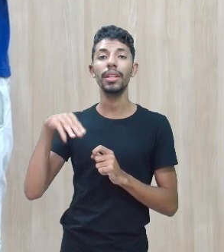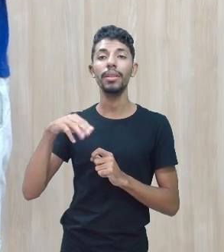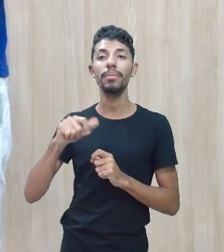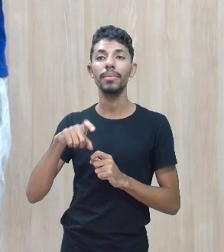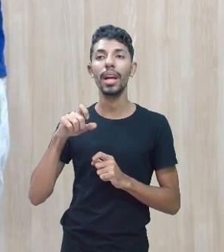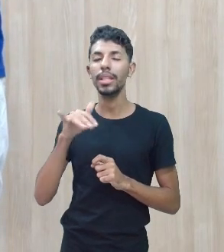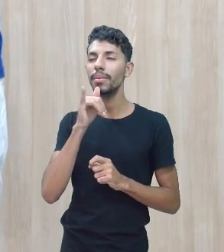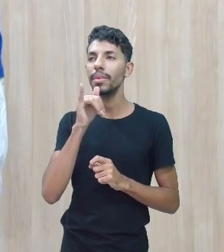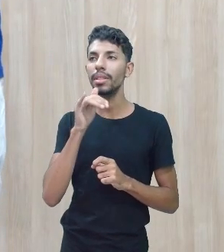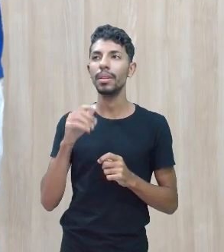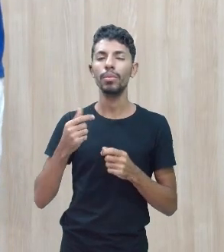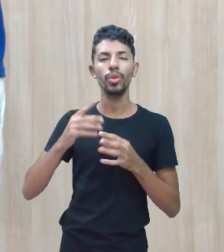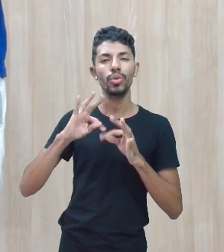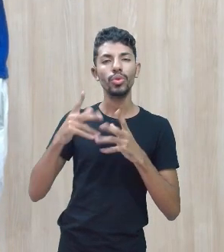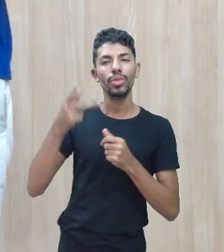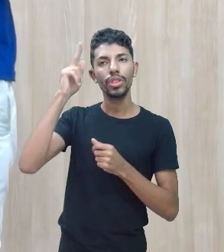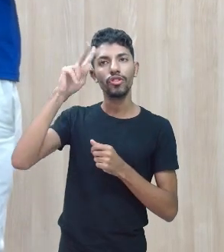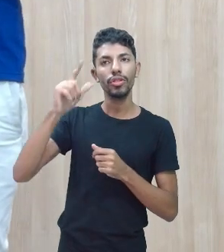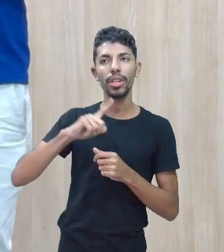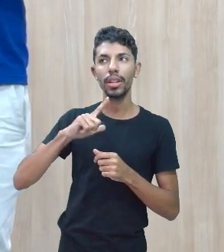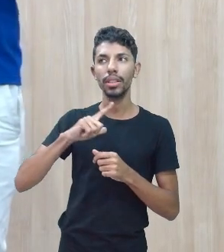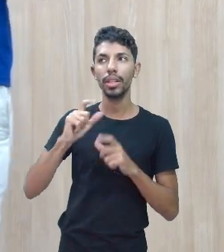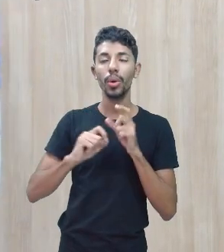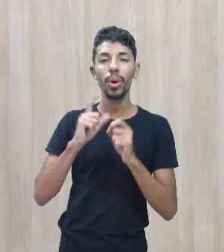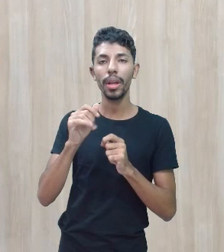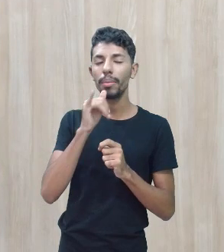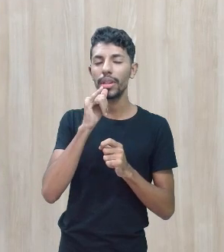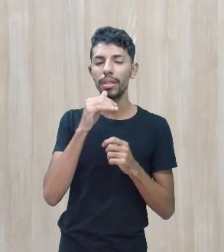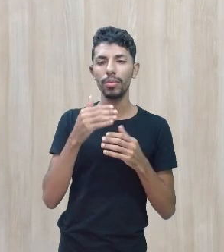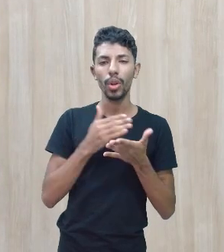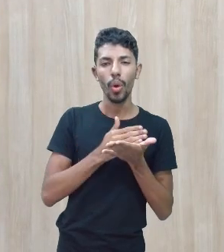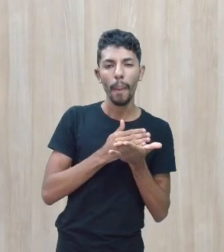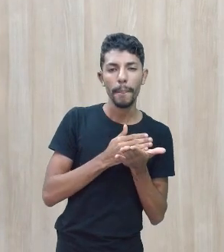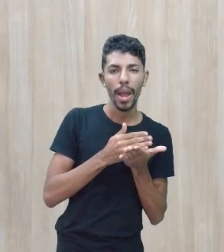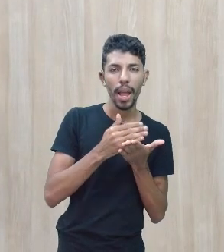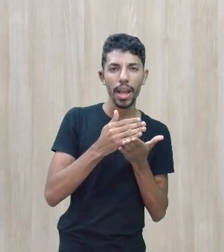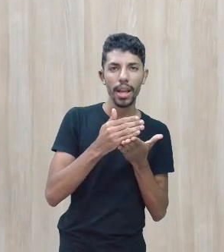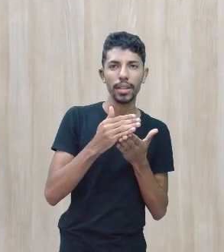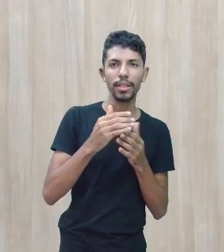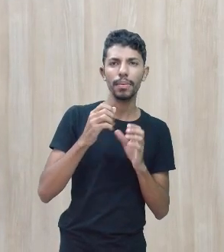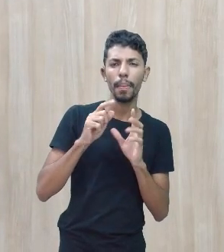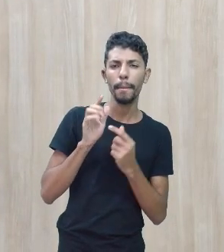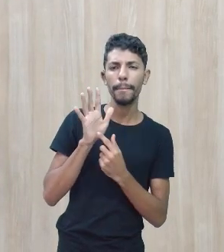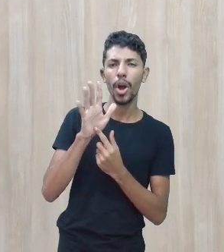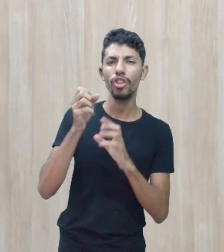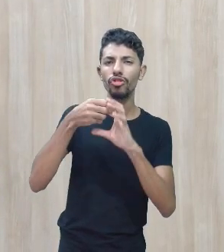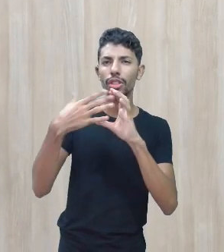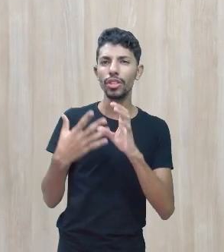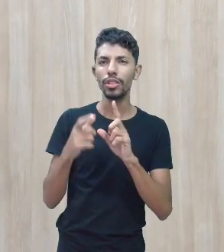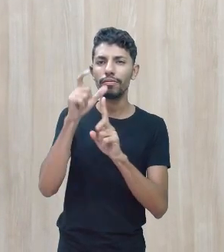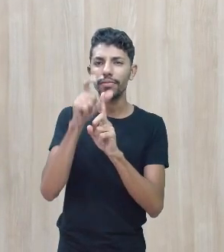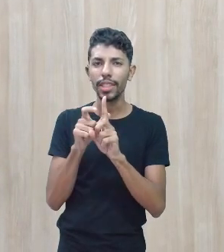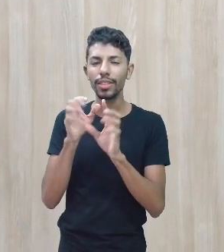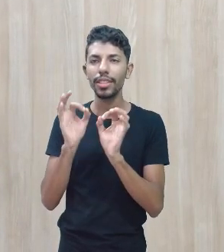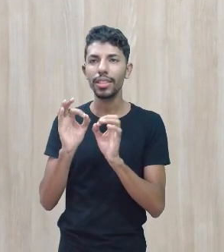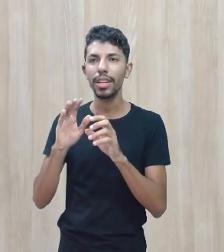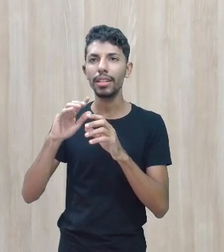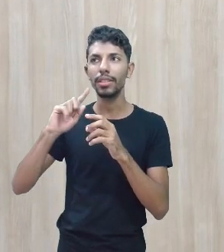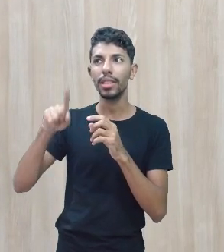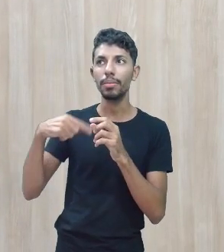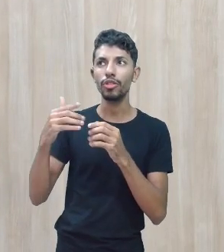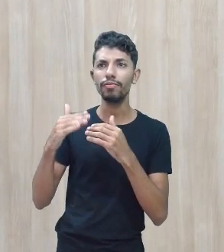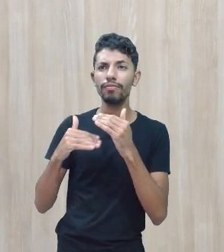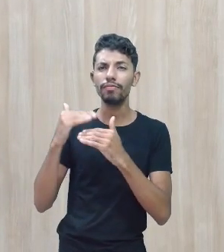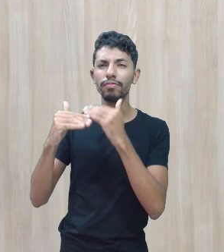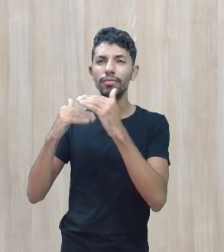clímax, né? É como se fosse um triângulo aqui. Ela começa, dá as características da situação e dos personagens, evolui para um clímax e